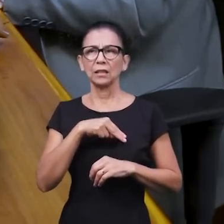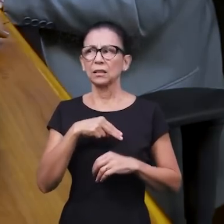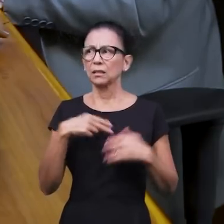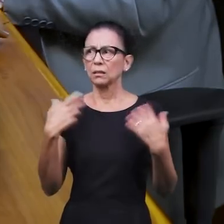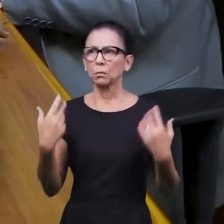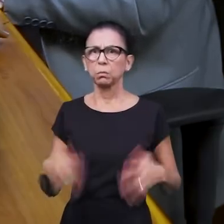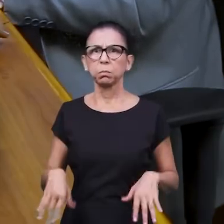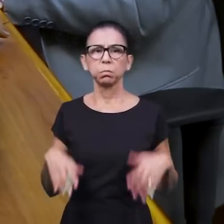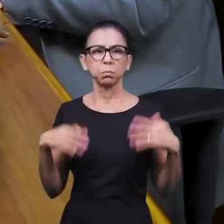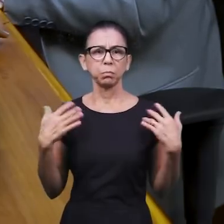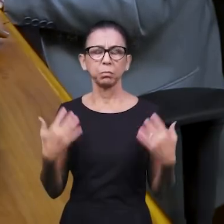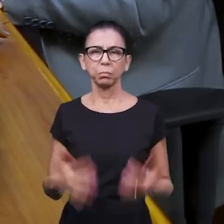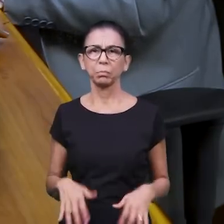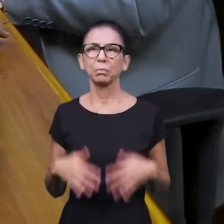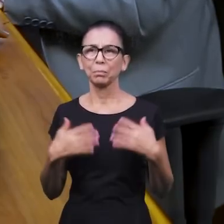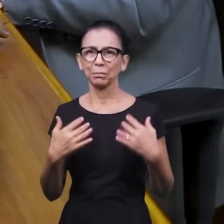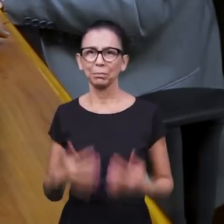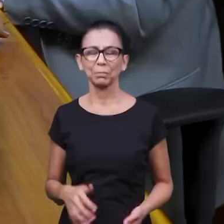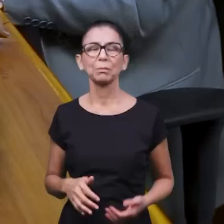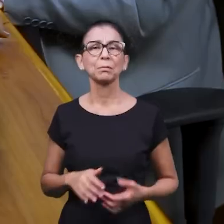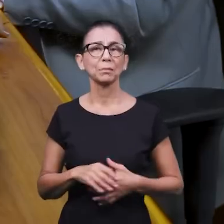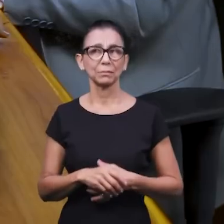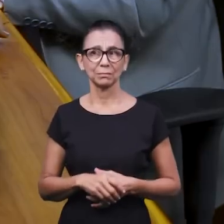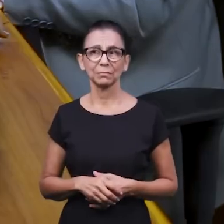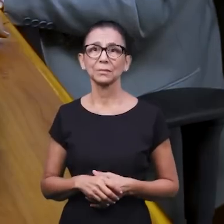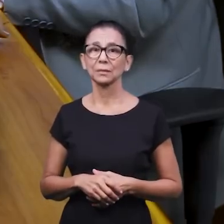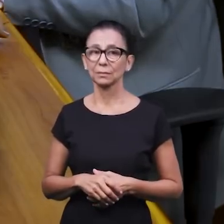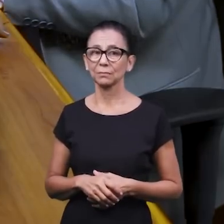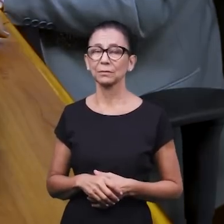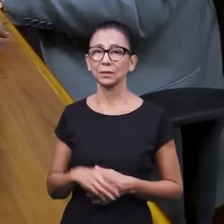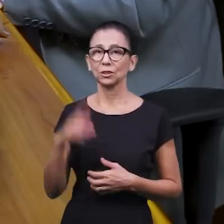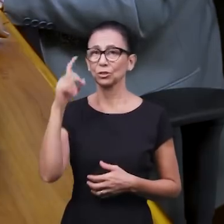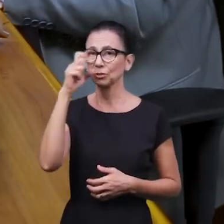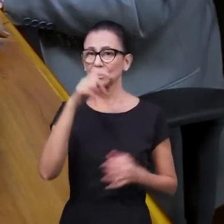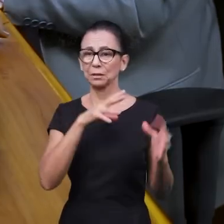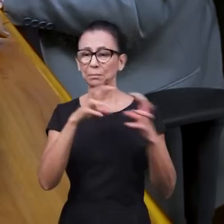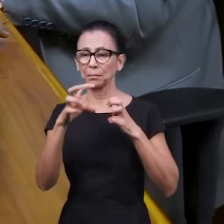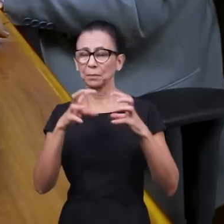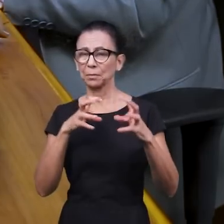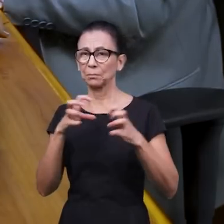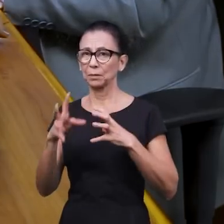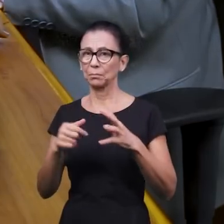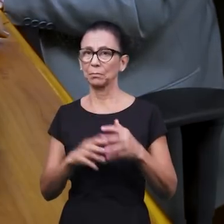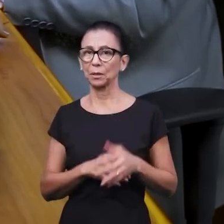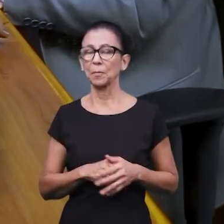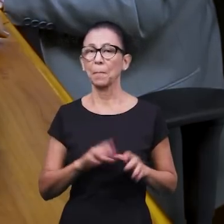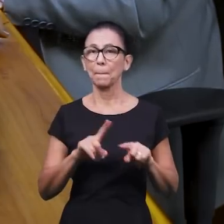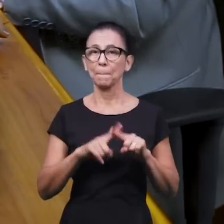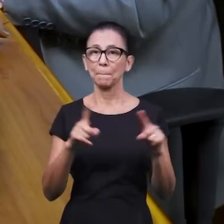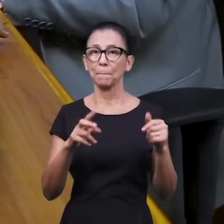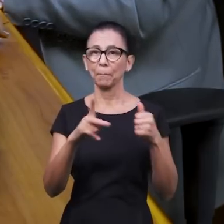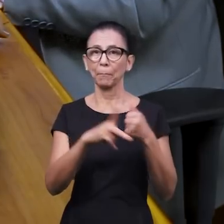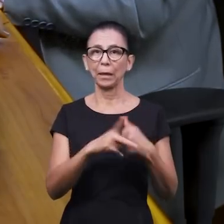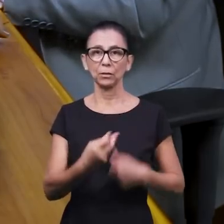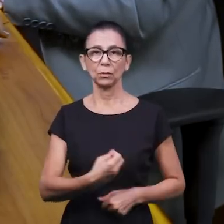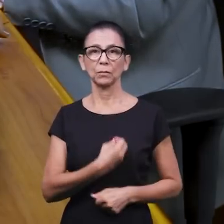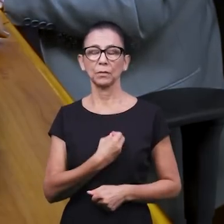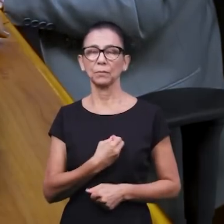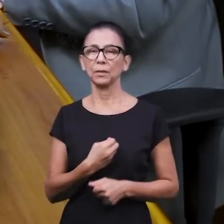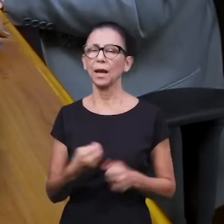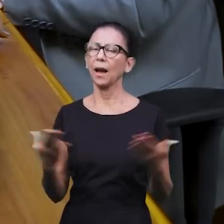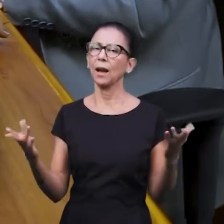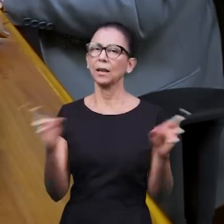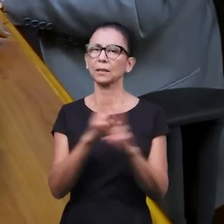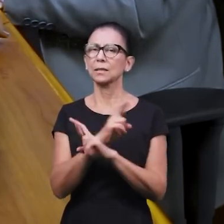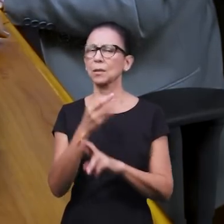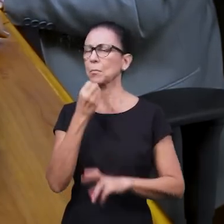aqui. Lucas 12:53. Então veja só, ainda bem que Pedro não tinha problema com a sogra dele, levou Jesus para curar e curou a sogra de